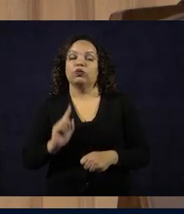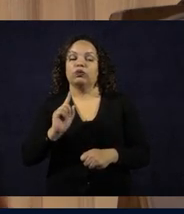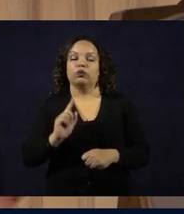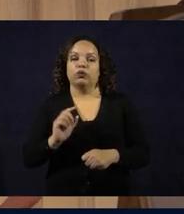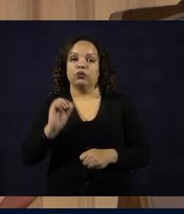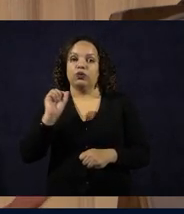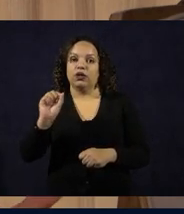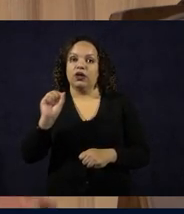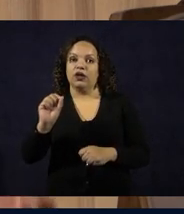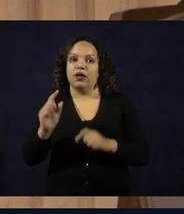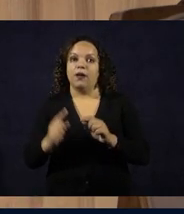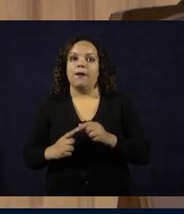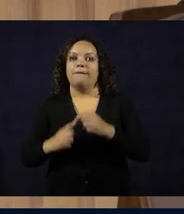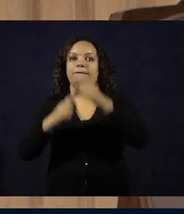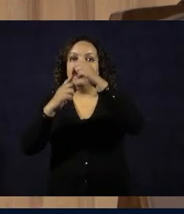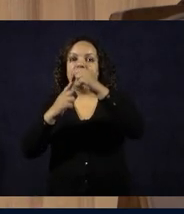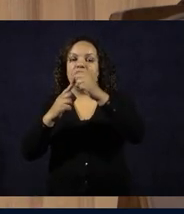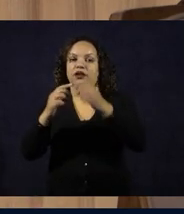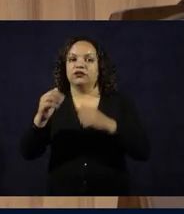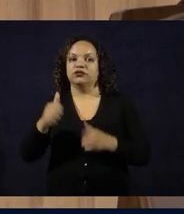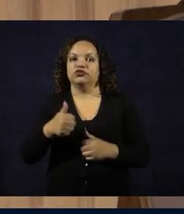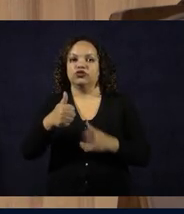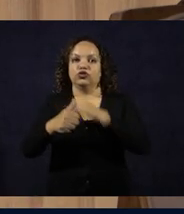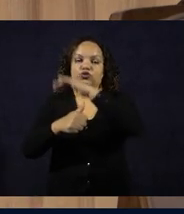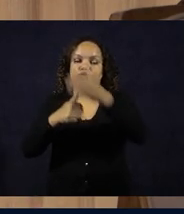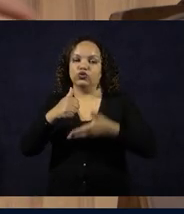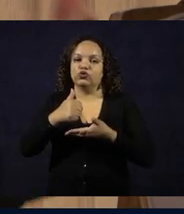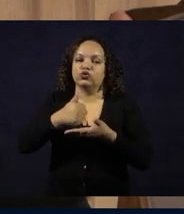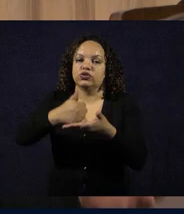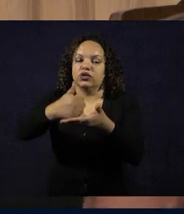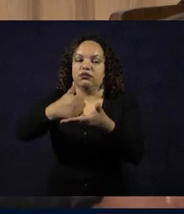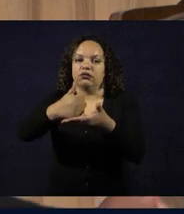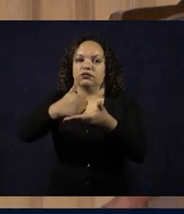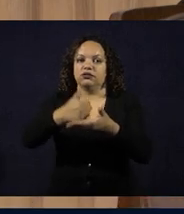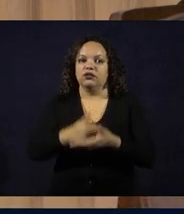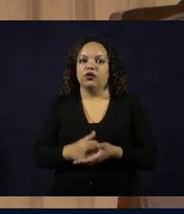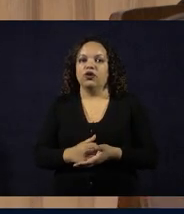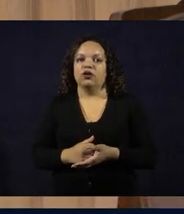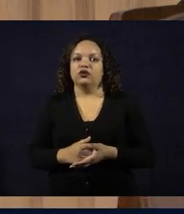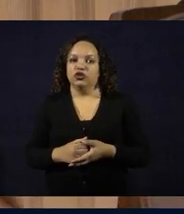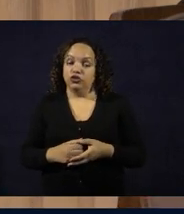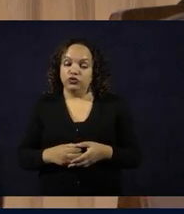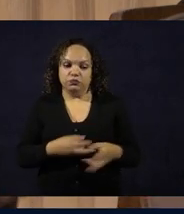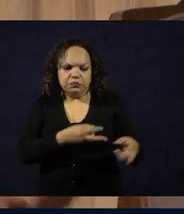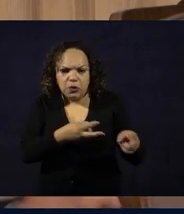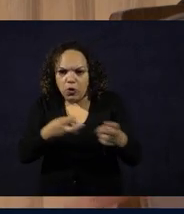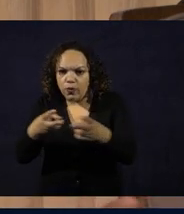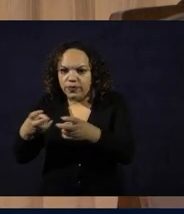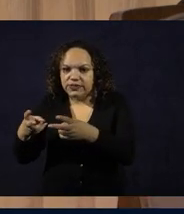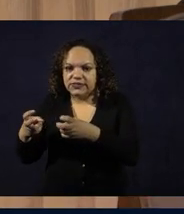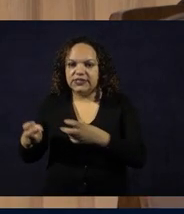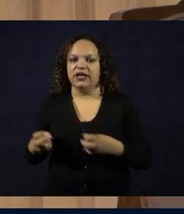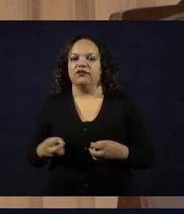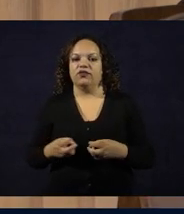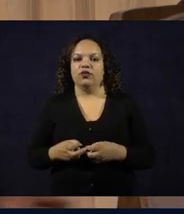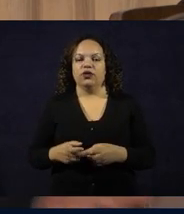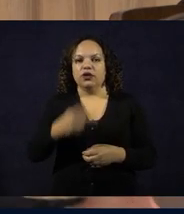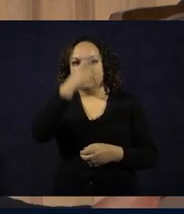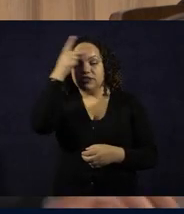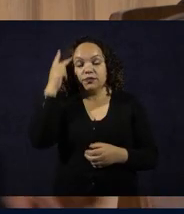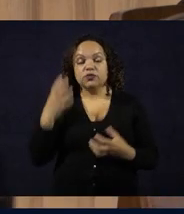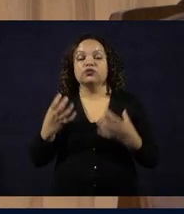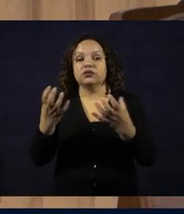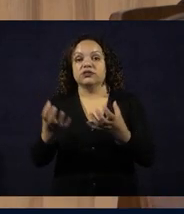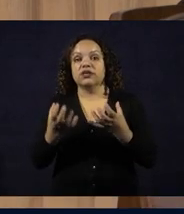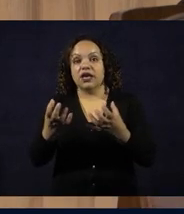modo que a gente ouça o nosso consumidor que a gente ouça o que que o mercado tá com anseios e